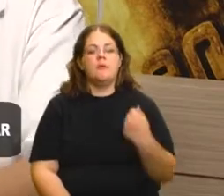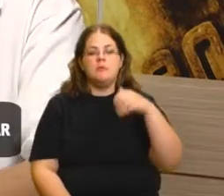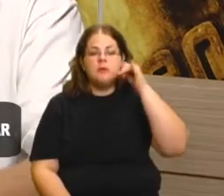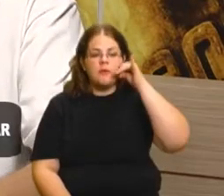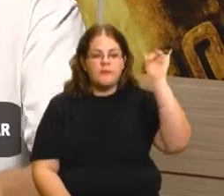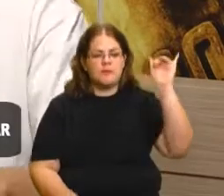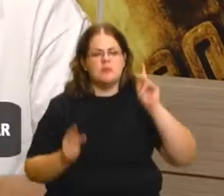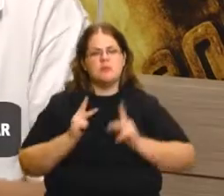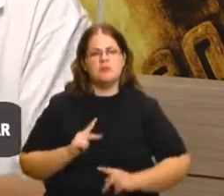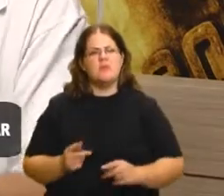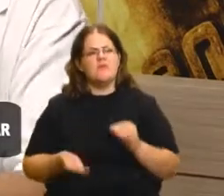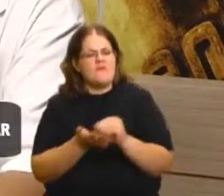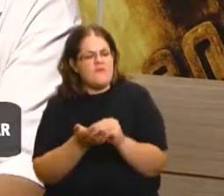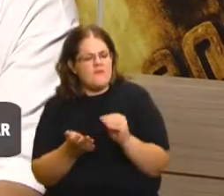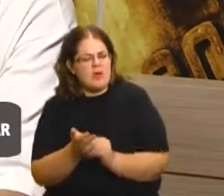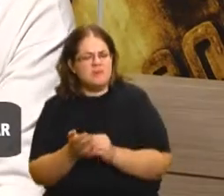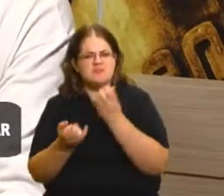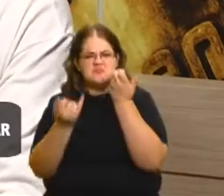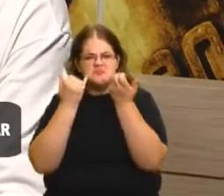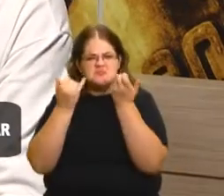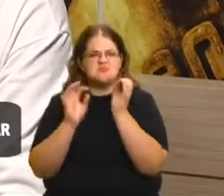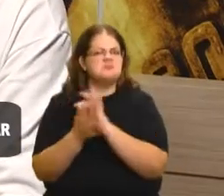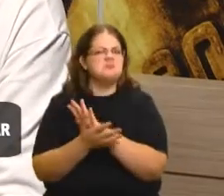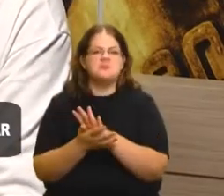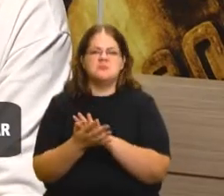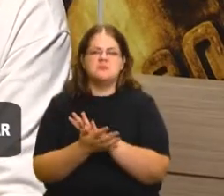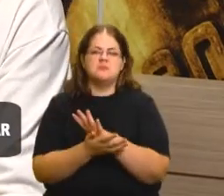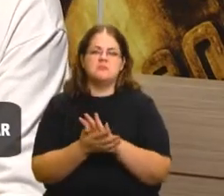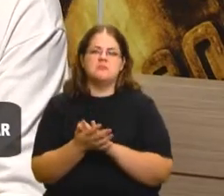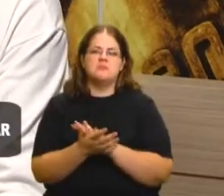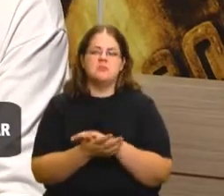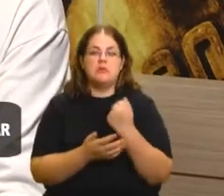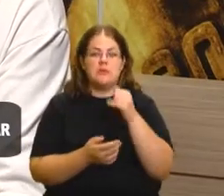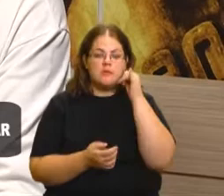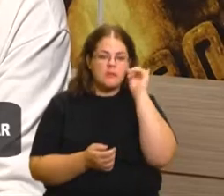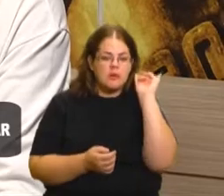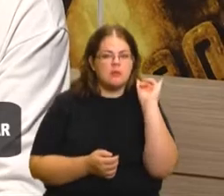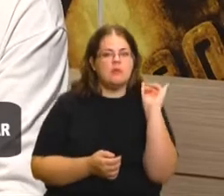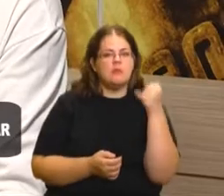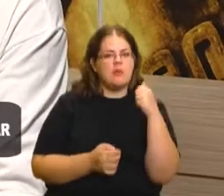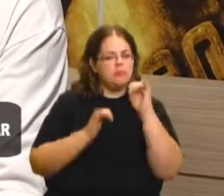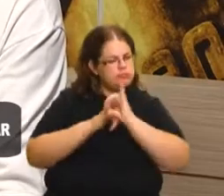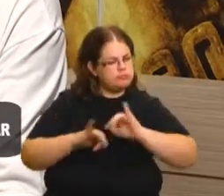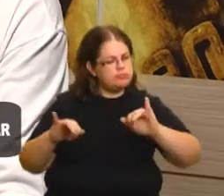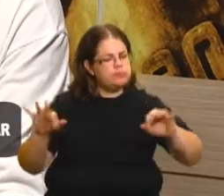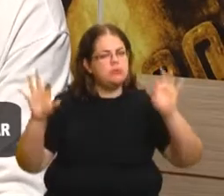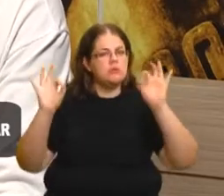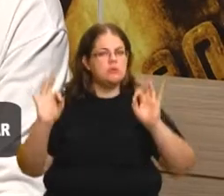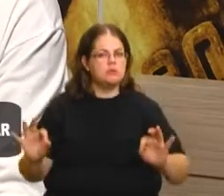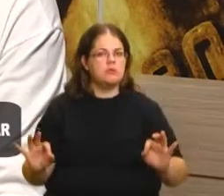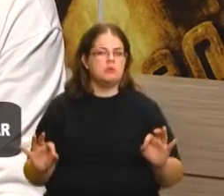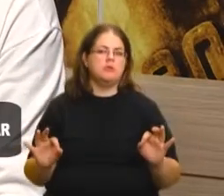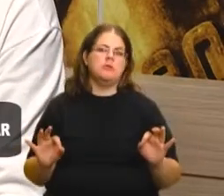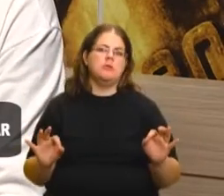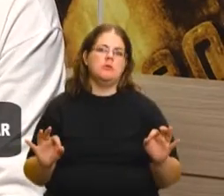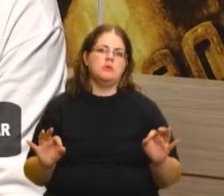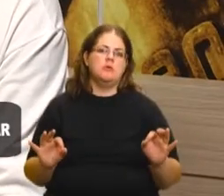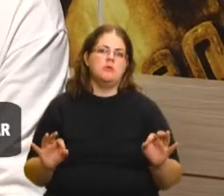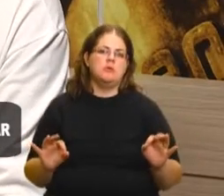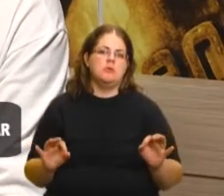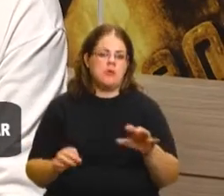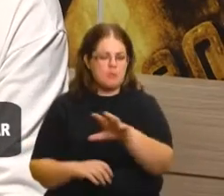esse tipo de desinformação que ainda atinge algumas camadas da nossa